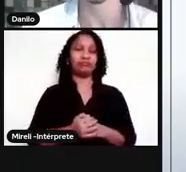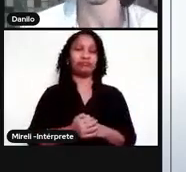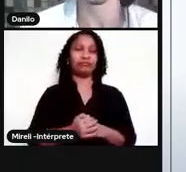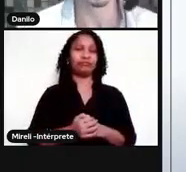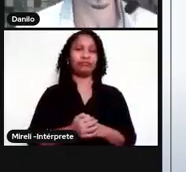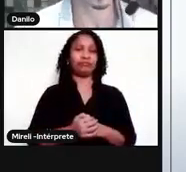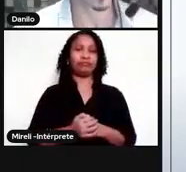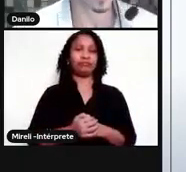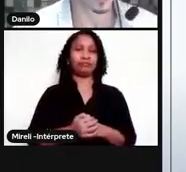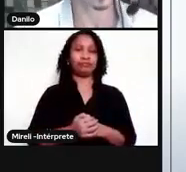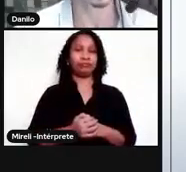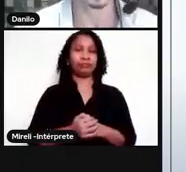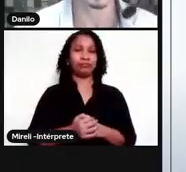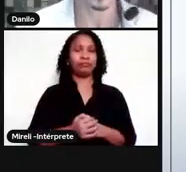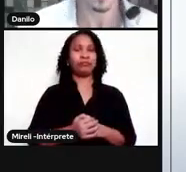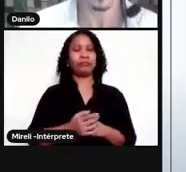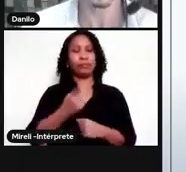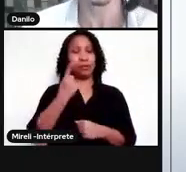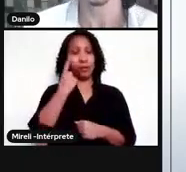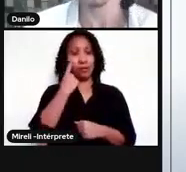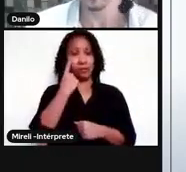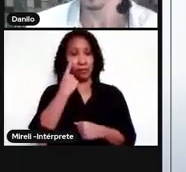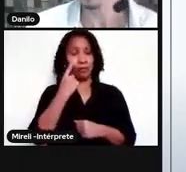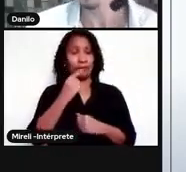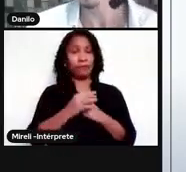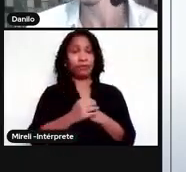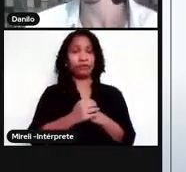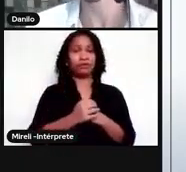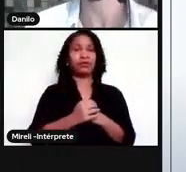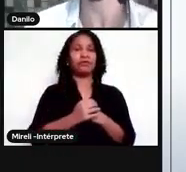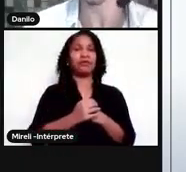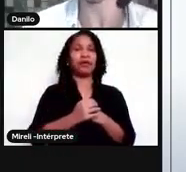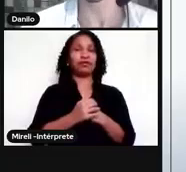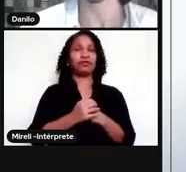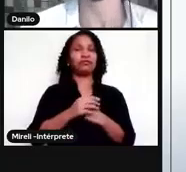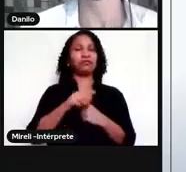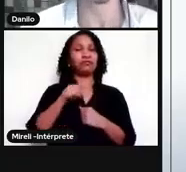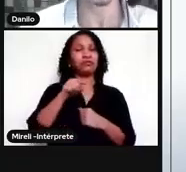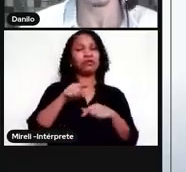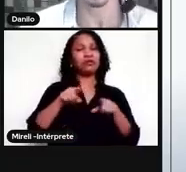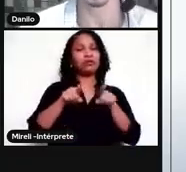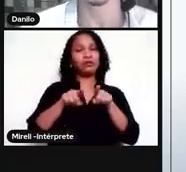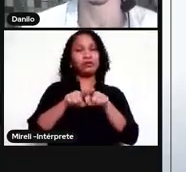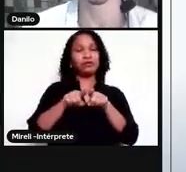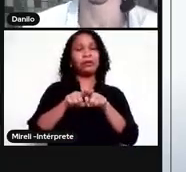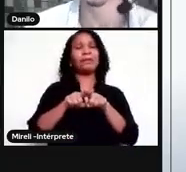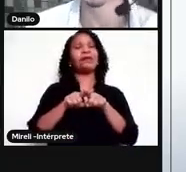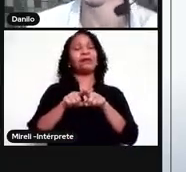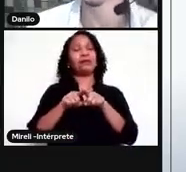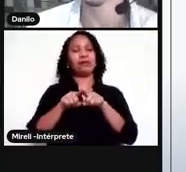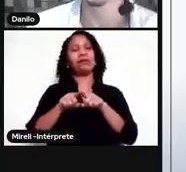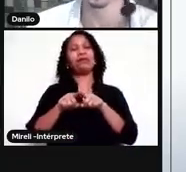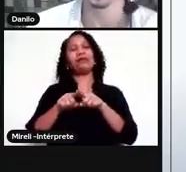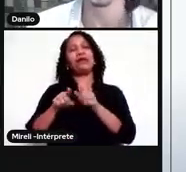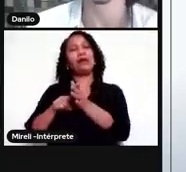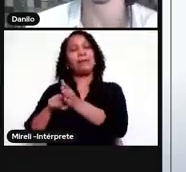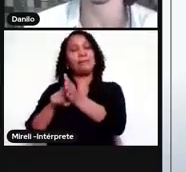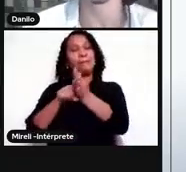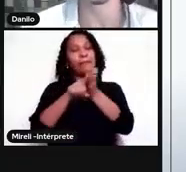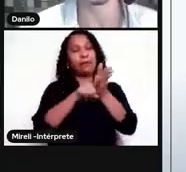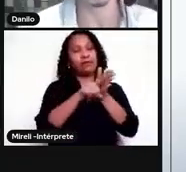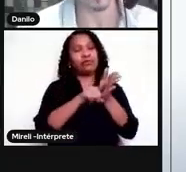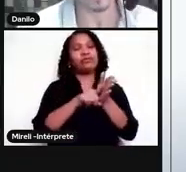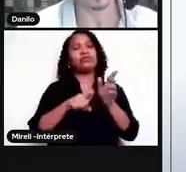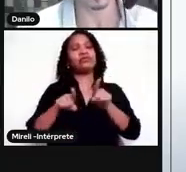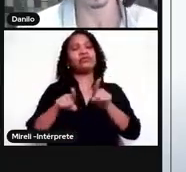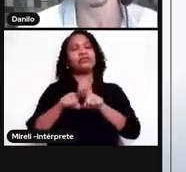através do Index Fungori, do InfoBank, e também através da literatura. A gente analisou a